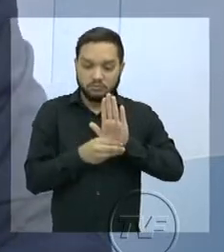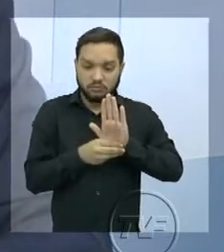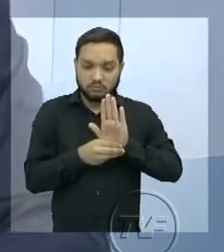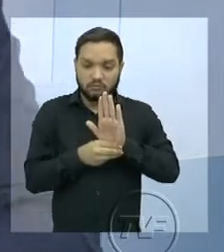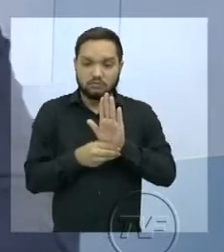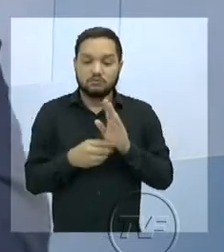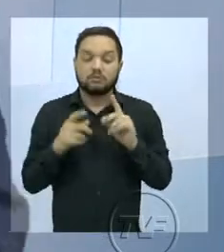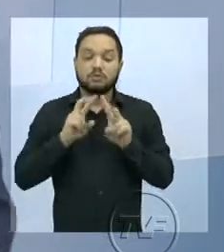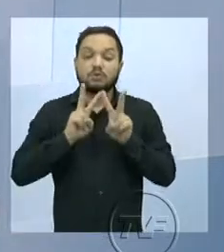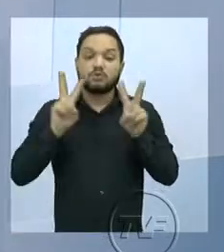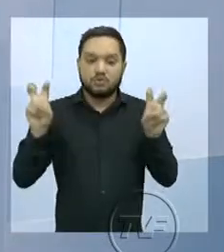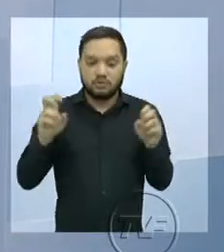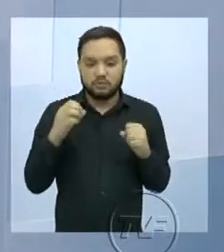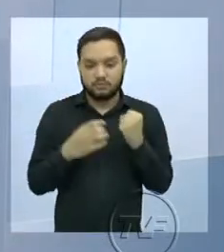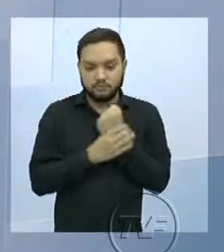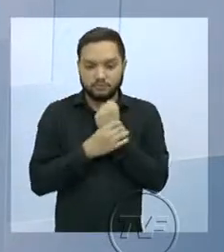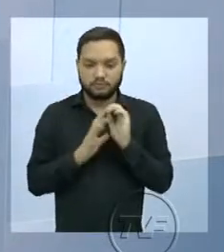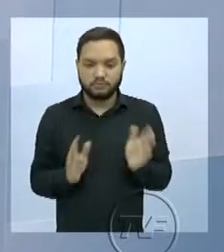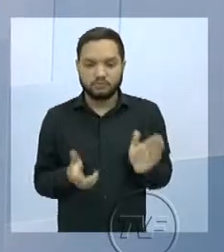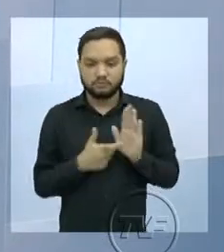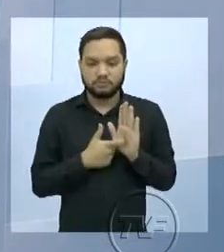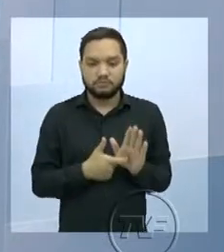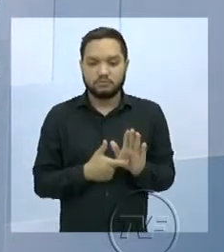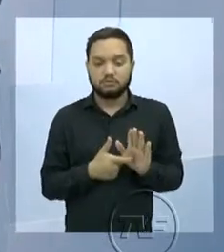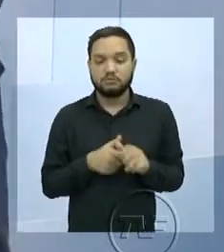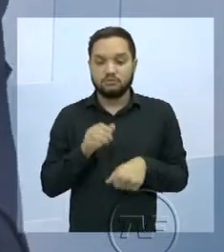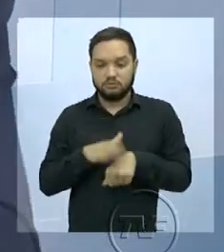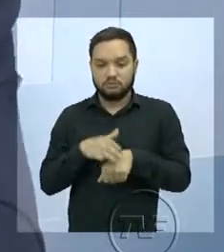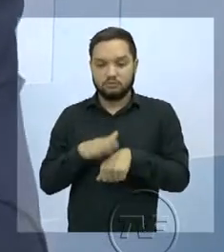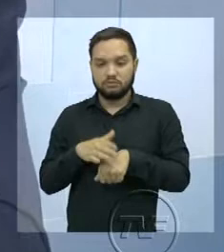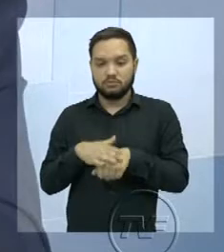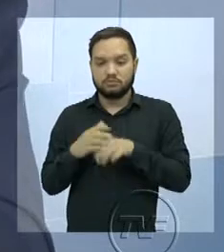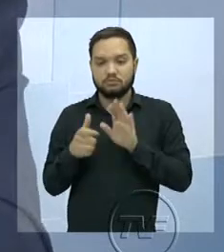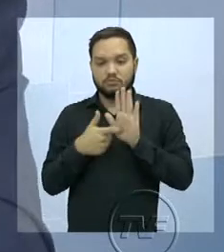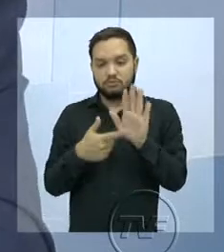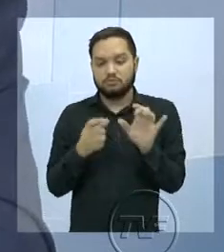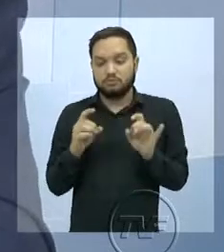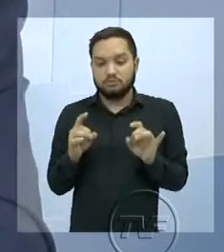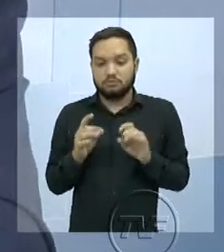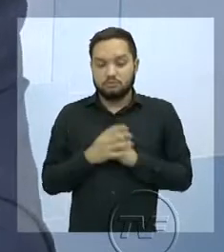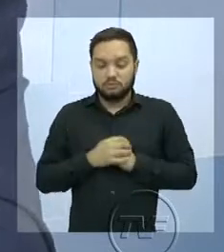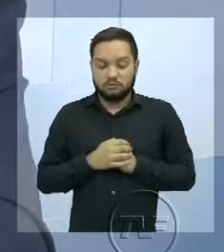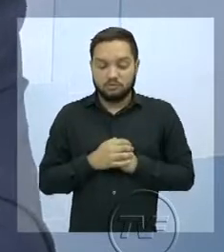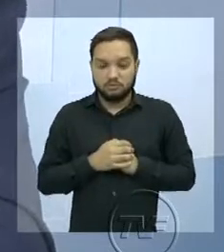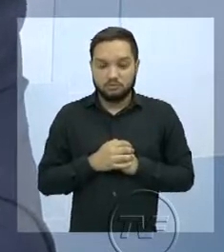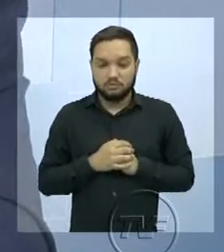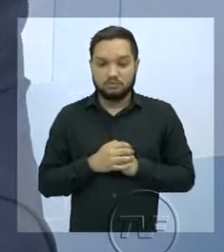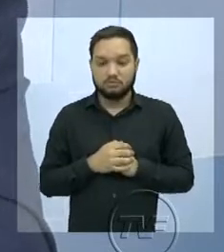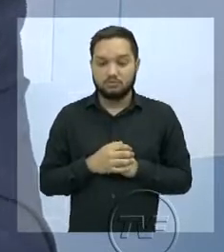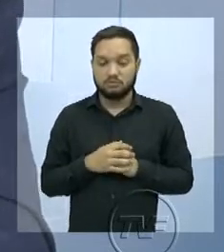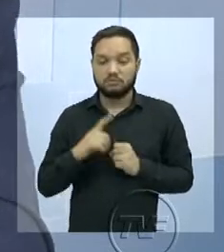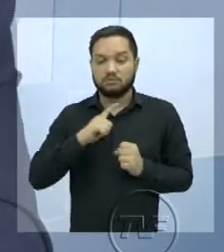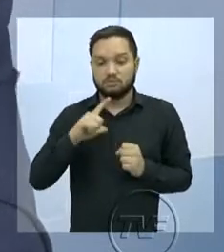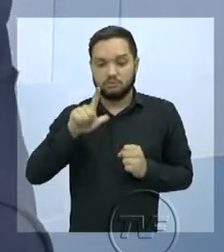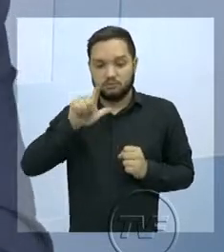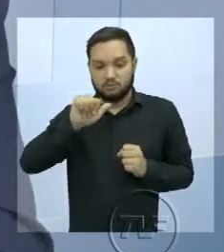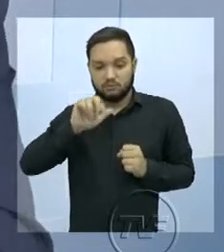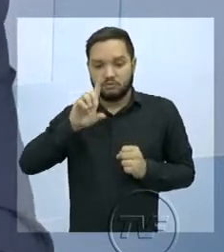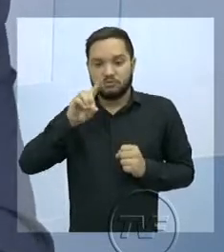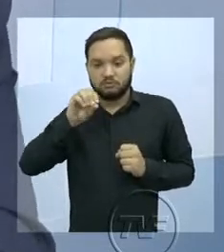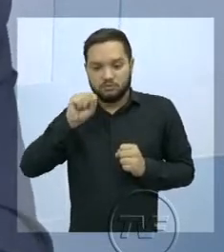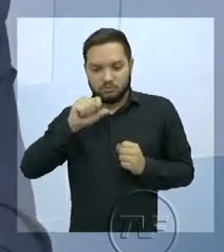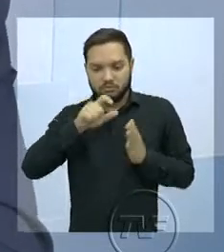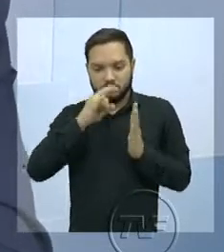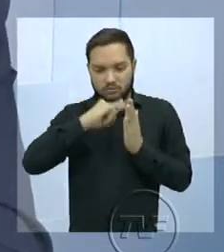à segurança, foram apresentadas pelo próprio Corpo de Bombeiros. Originariamente o Corpo de Bombeiros apresenta laudos, né, com relação às construções. E